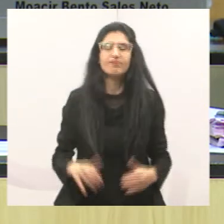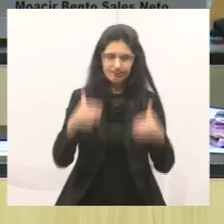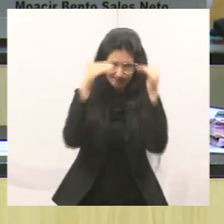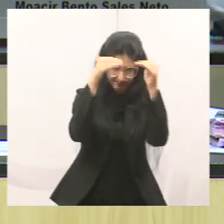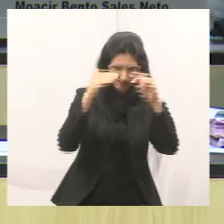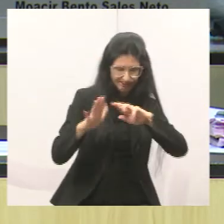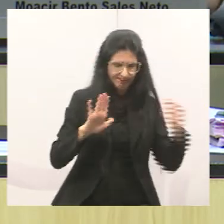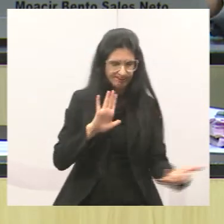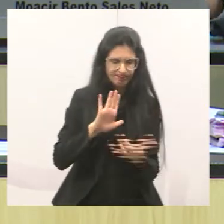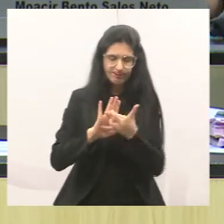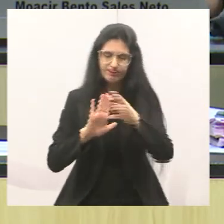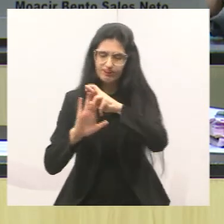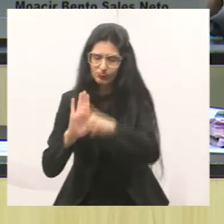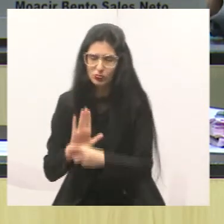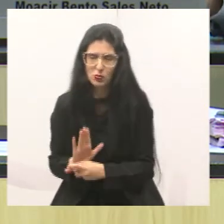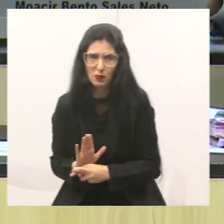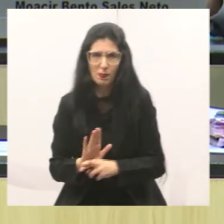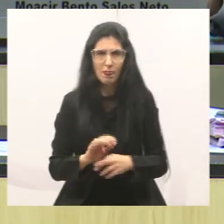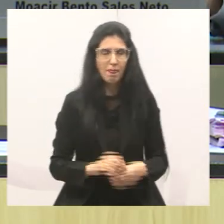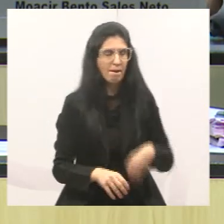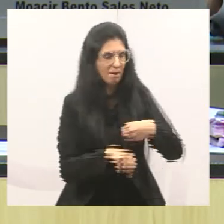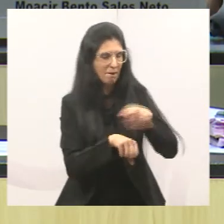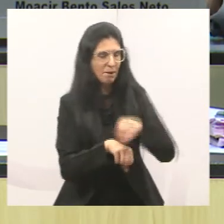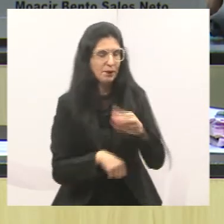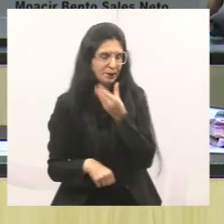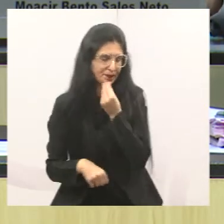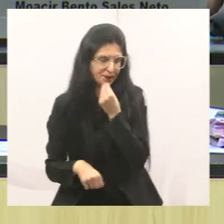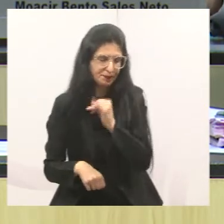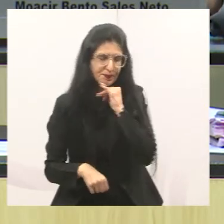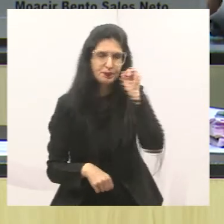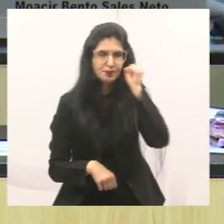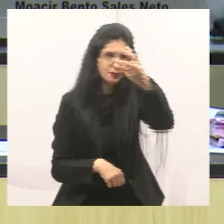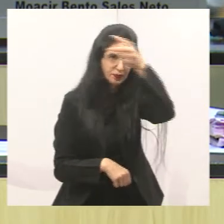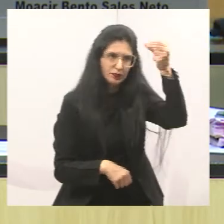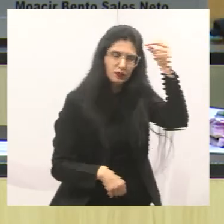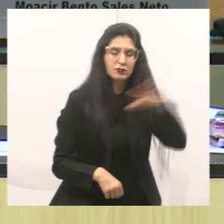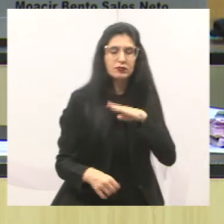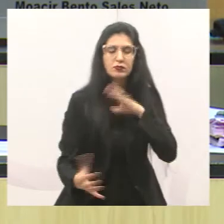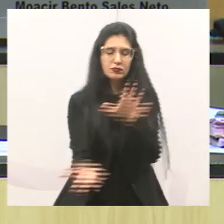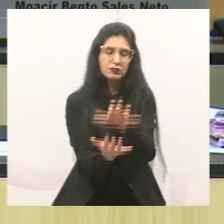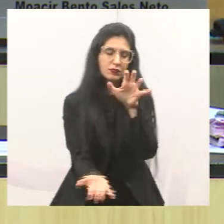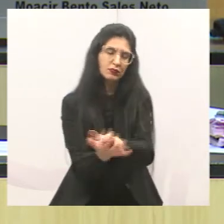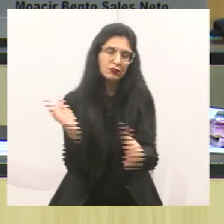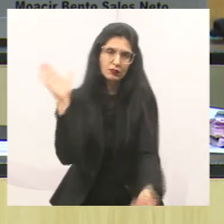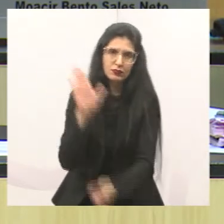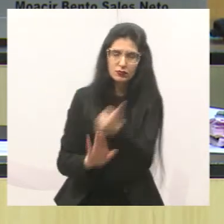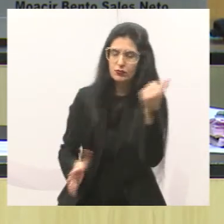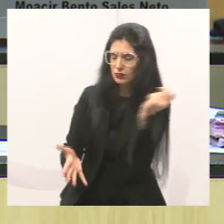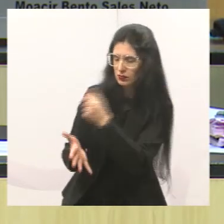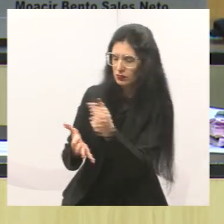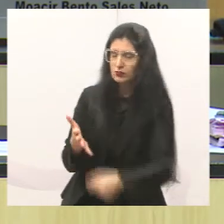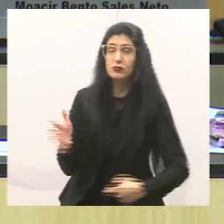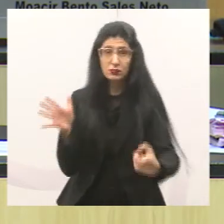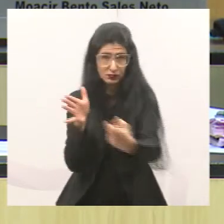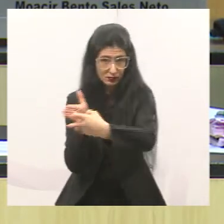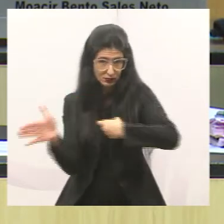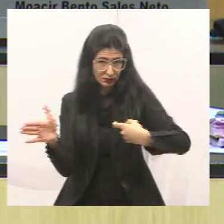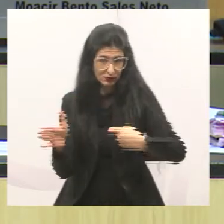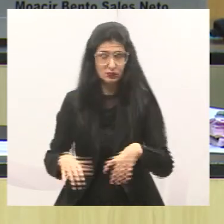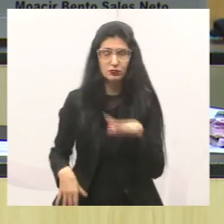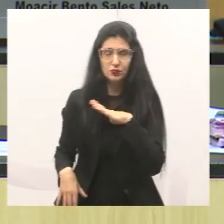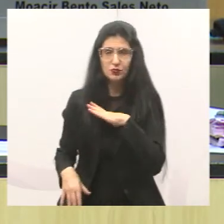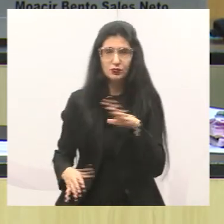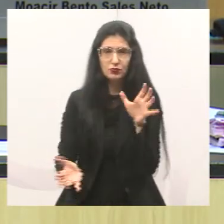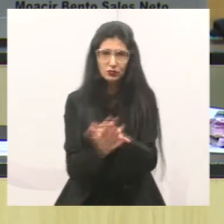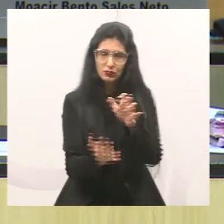formalidades regimentais, seja encaminhado ao seu prefeito municipal de Jacareí o seguinte pedido de informações. Primeiro, quais contratos da